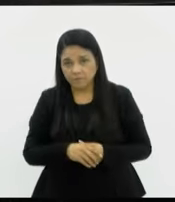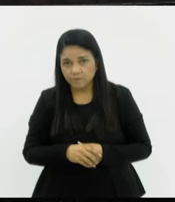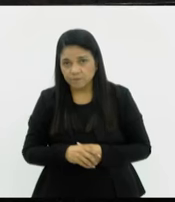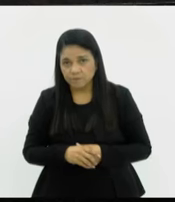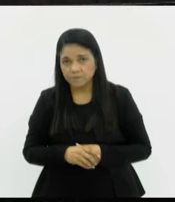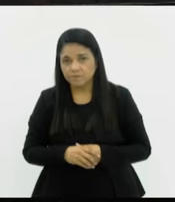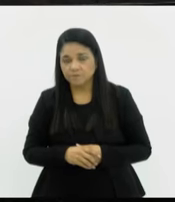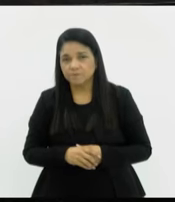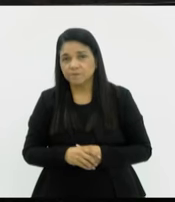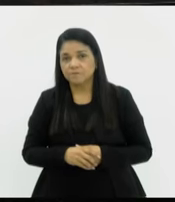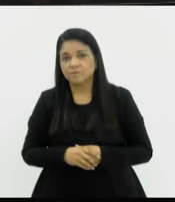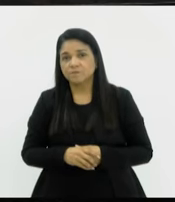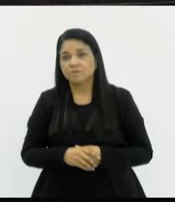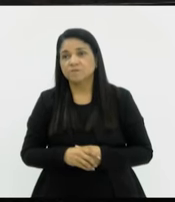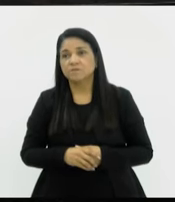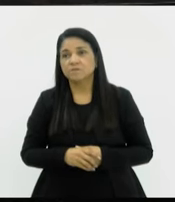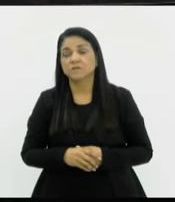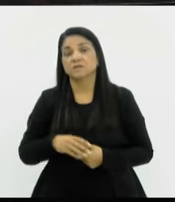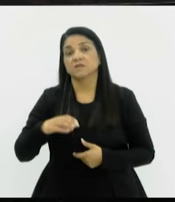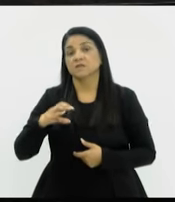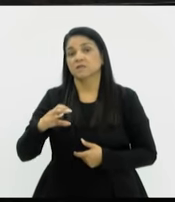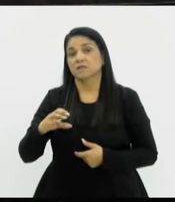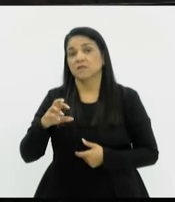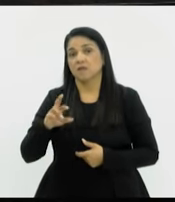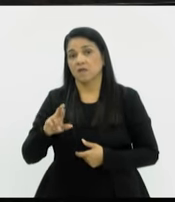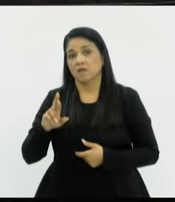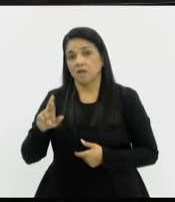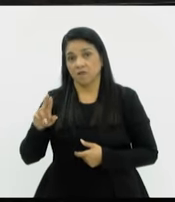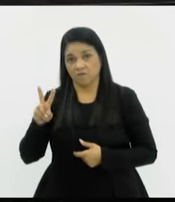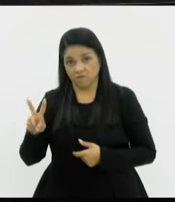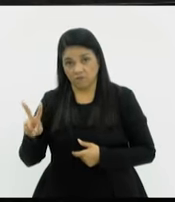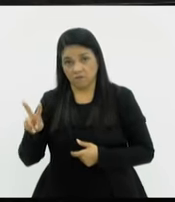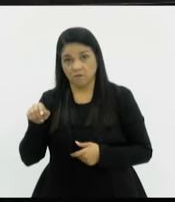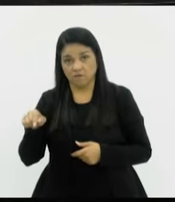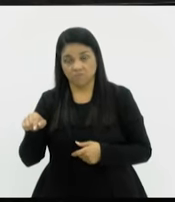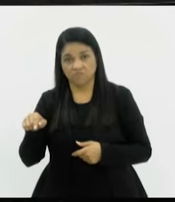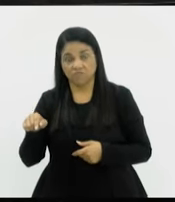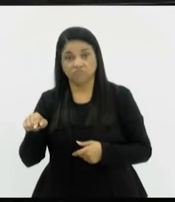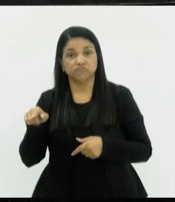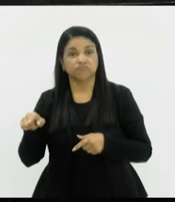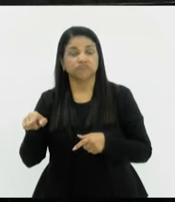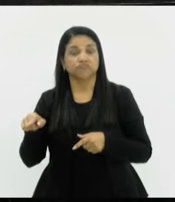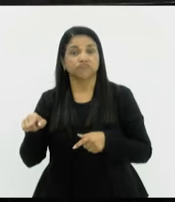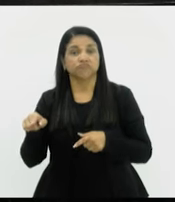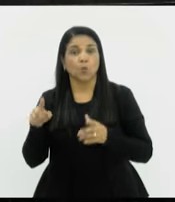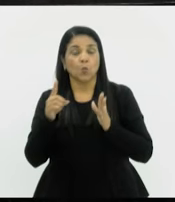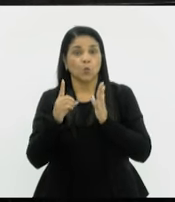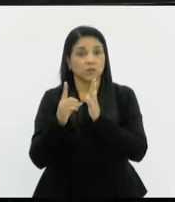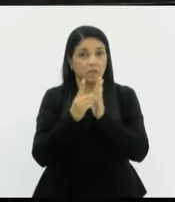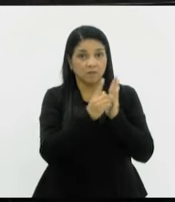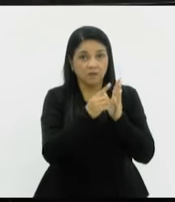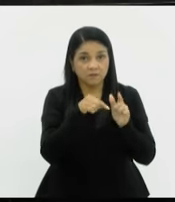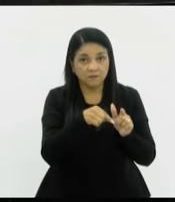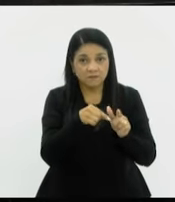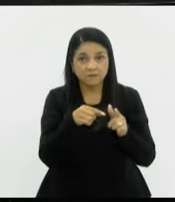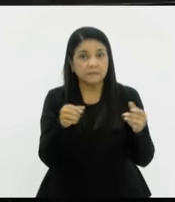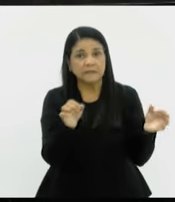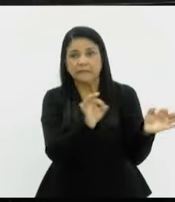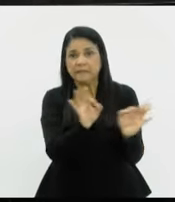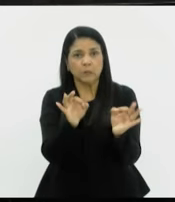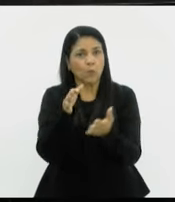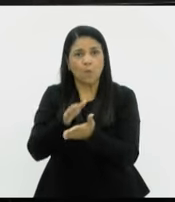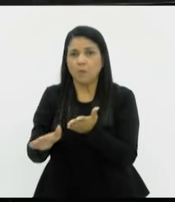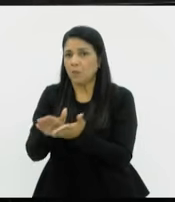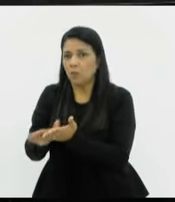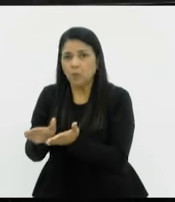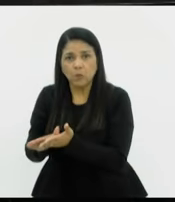Ora, e o CRLV hoje não gera para o DETRAN nenhum dispêndio,